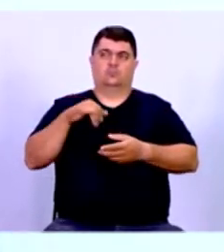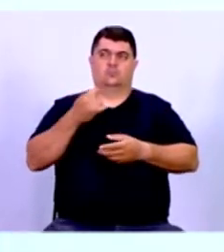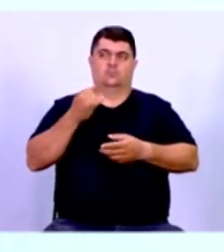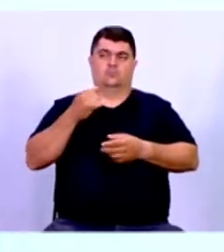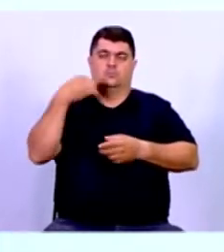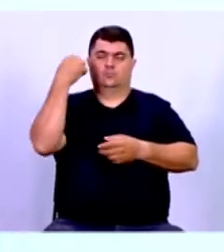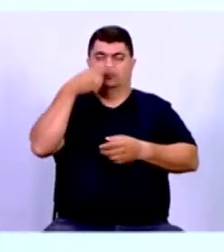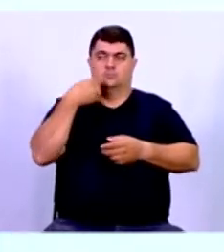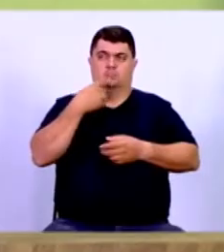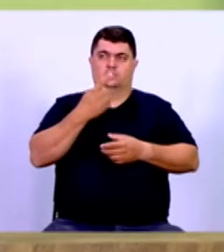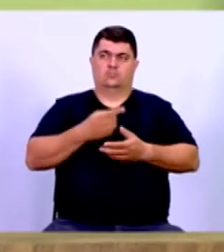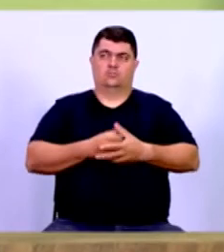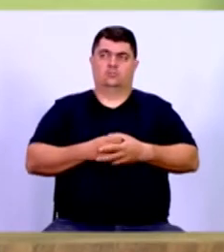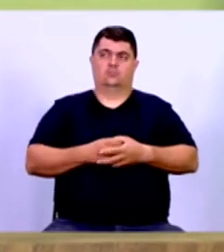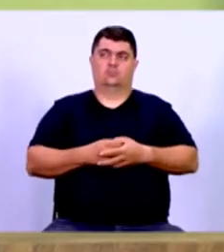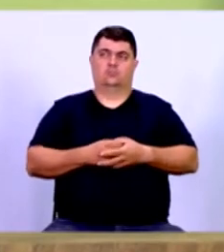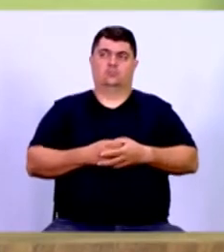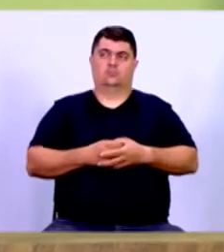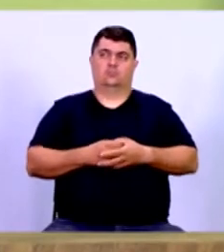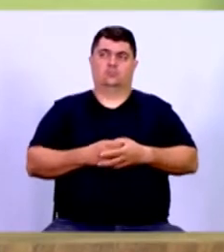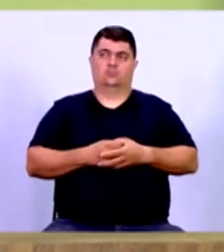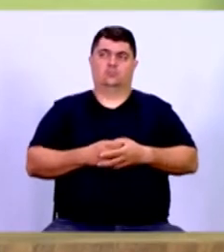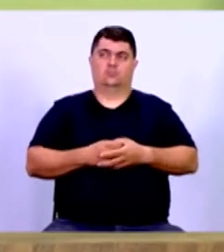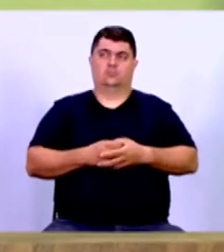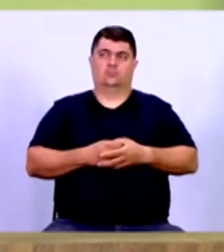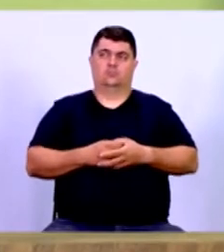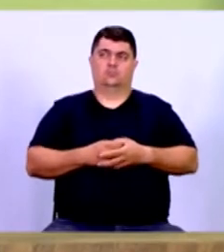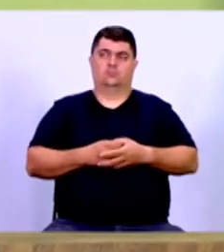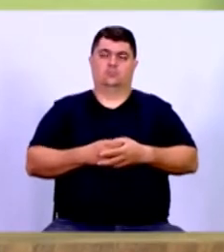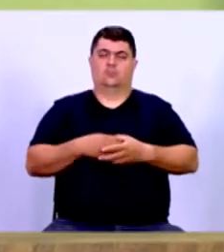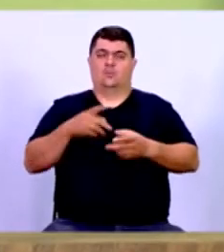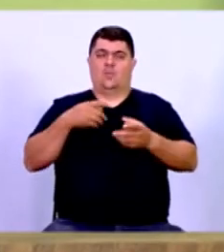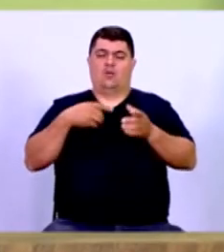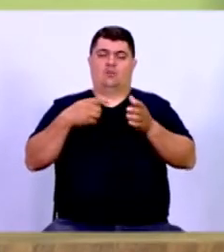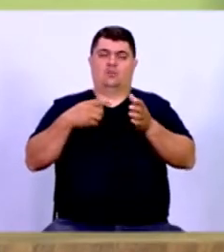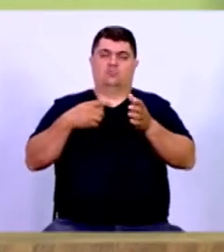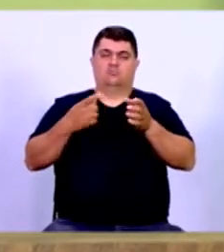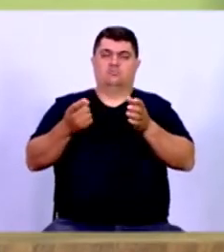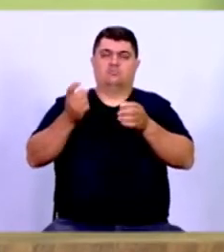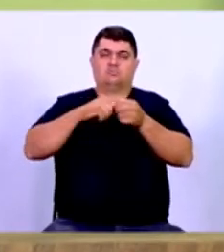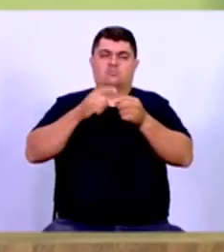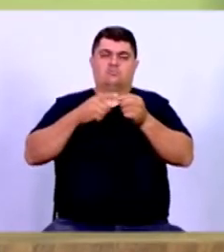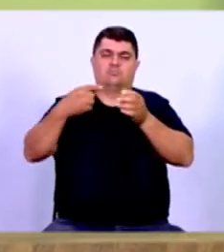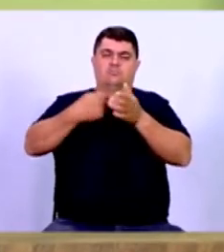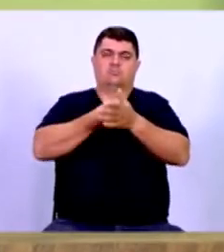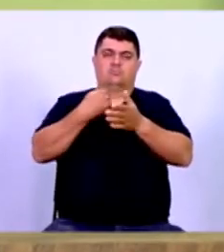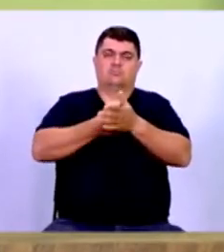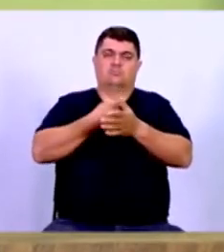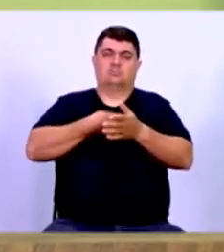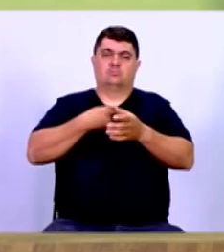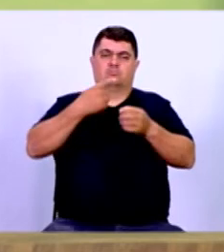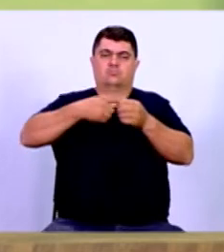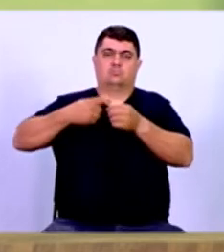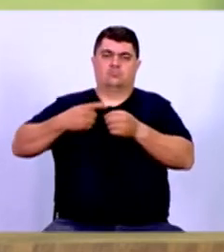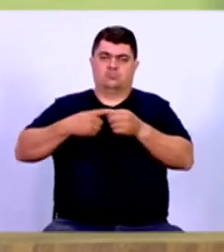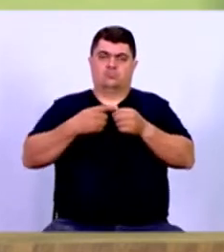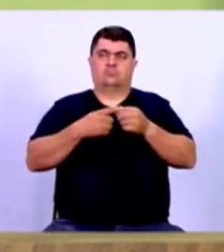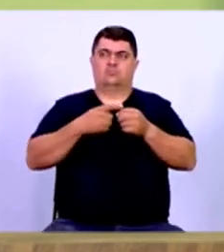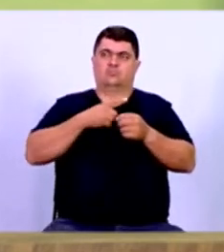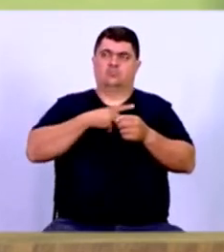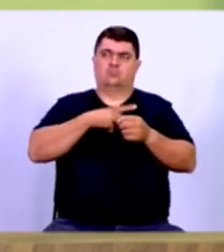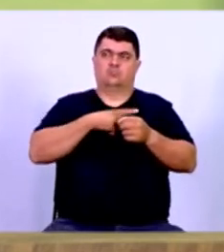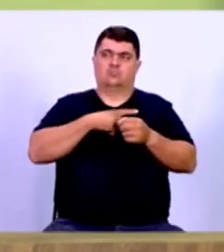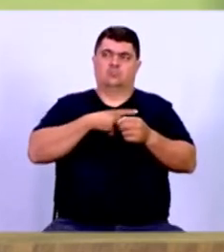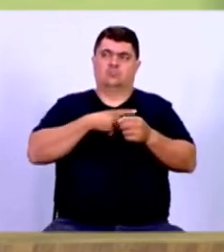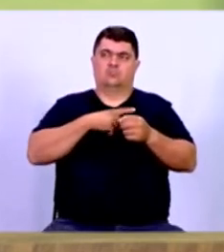carga horária. Eu estava resgatando agora algumas mensagens que chegaram e os polos, eles contribuíram sim na questão